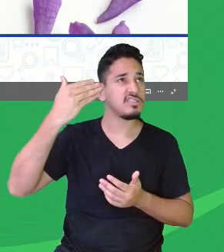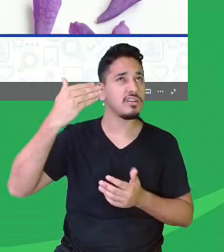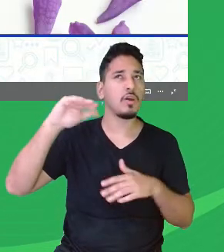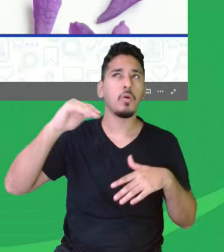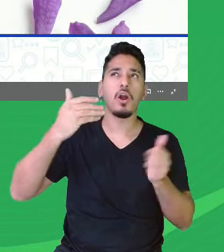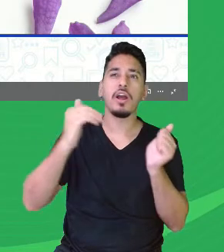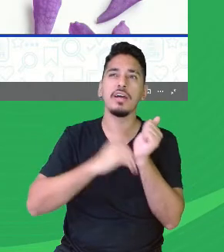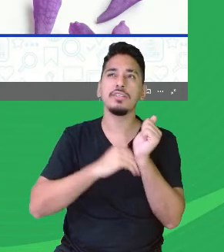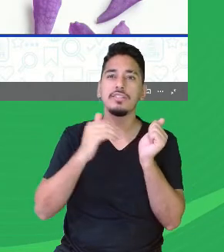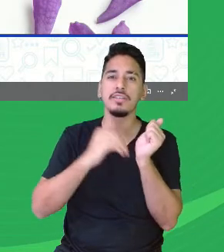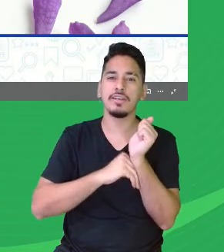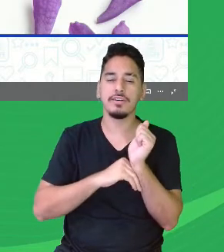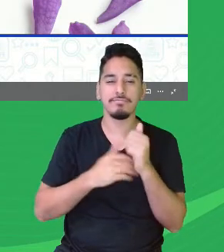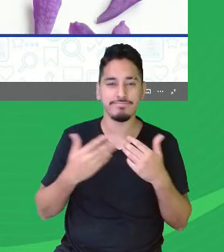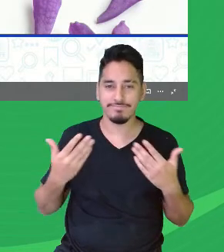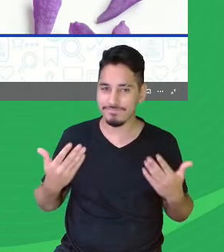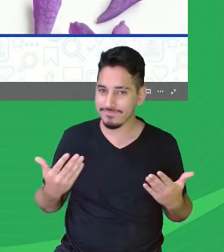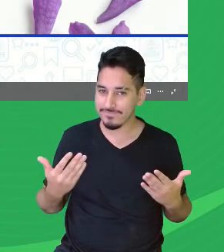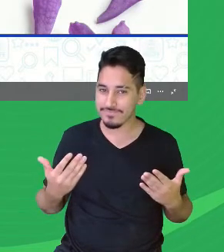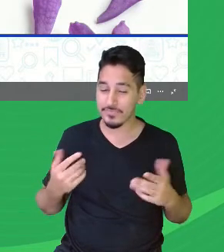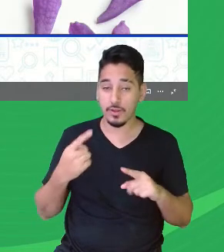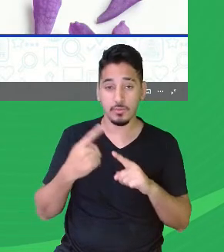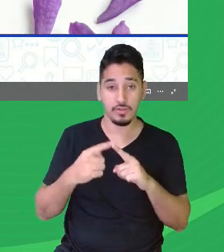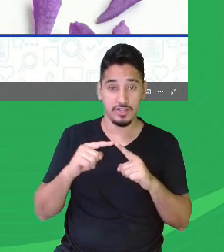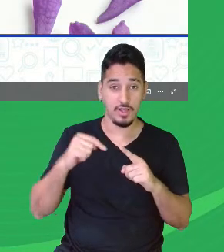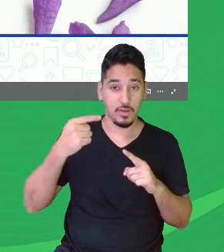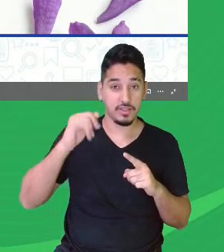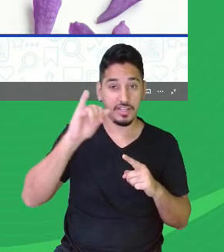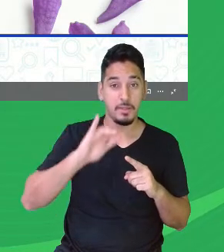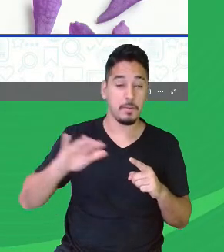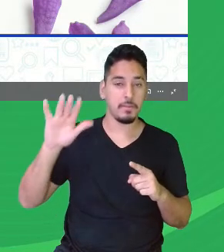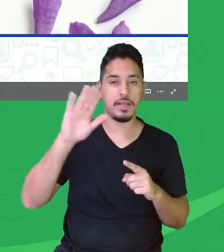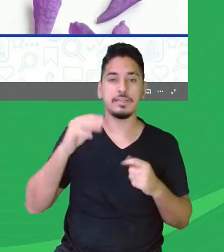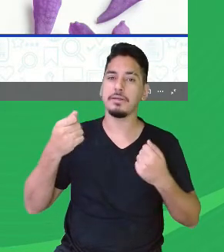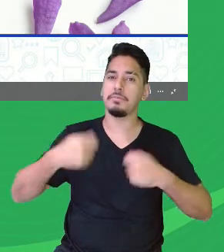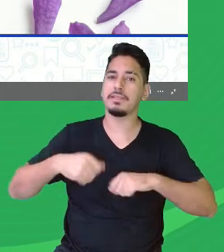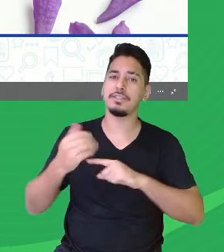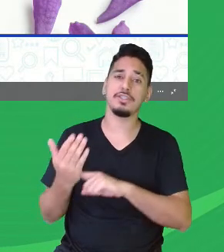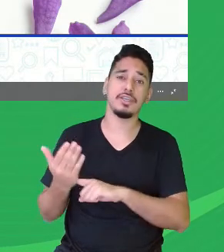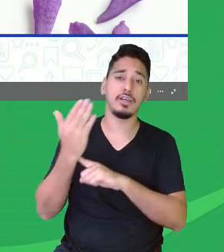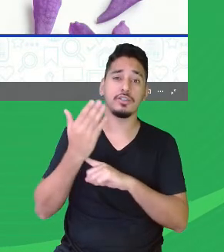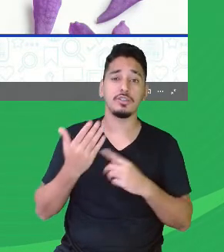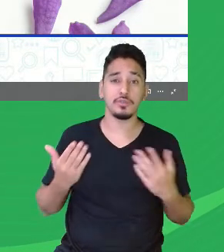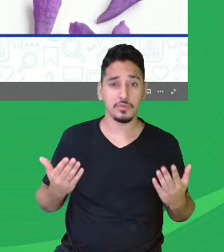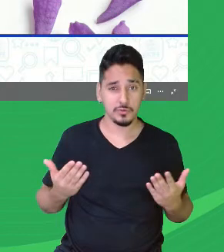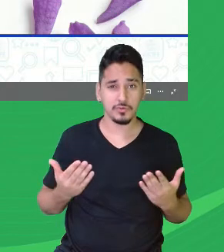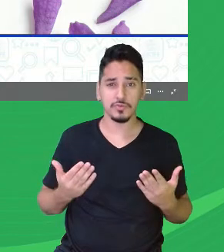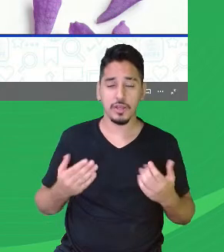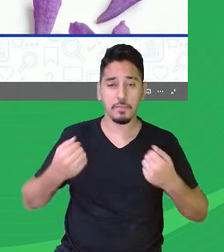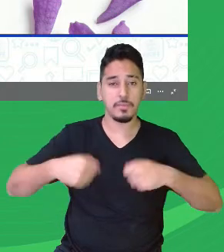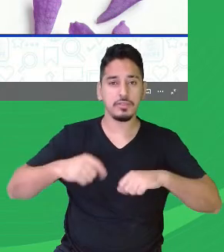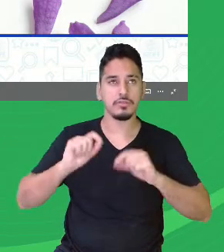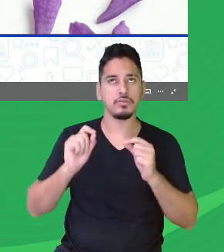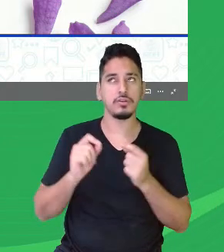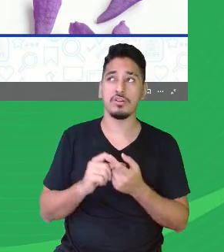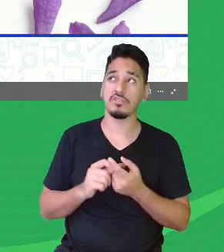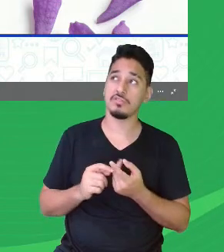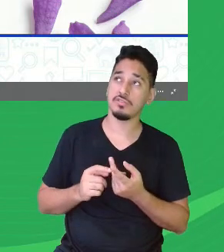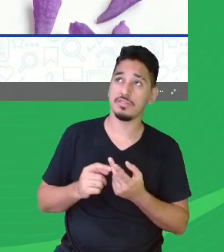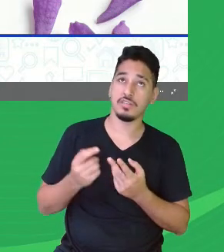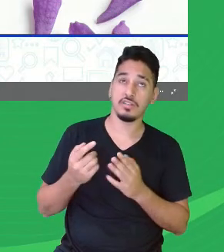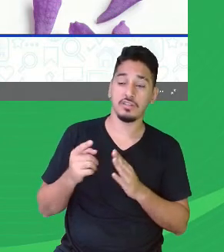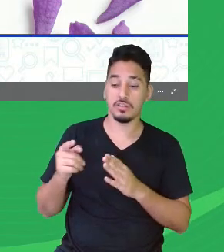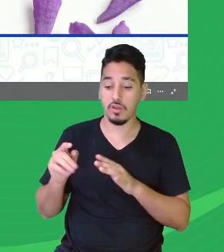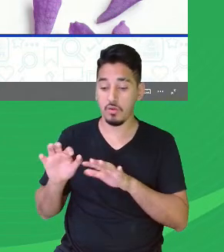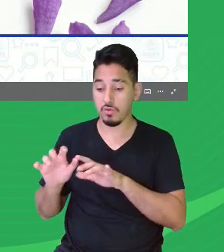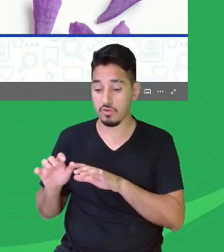aí houve uma quebra. Por quê? Porque na foto seguinte, ele precisa de ajuda e ele precisa recuar da ação que ele teve